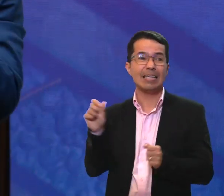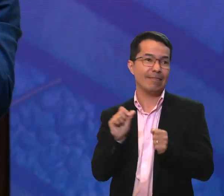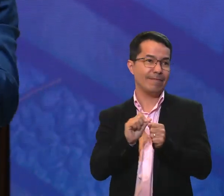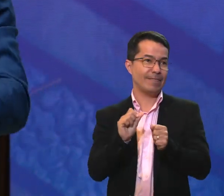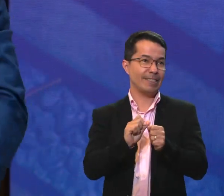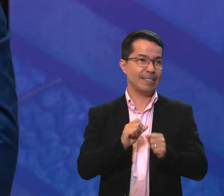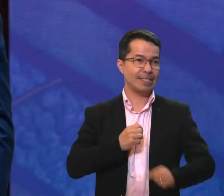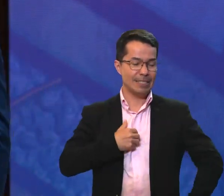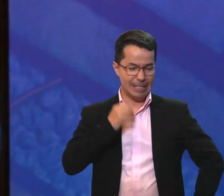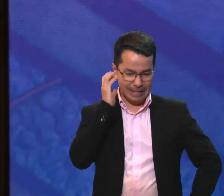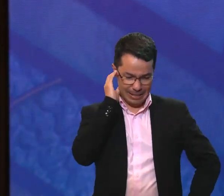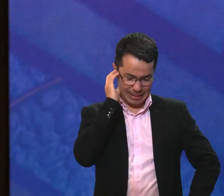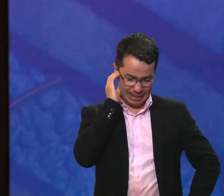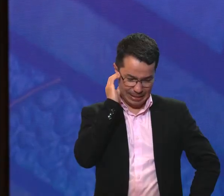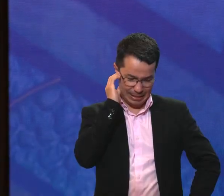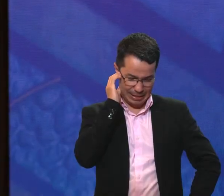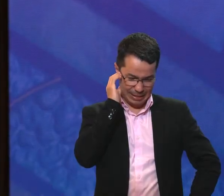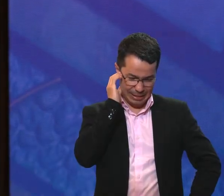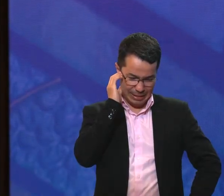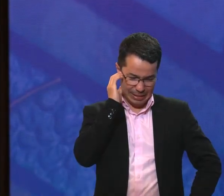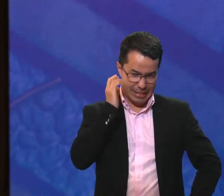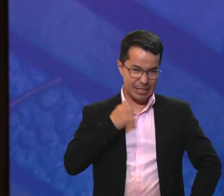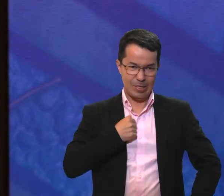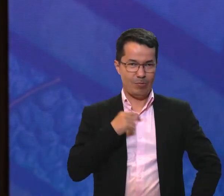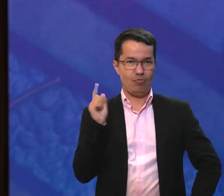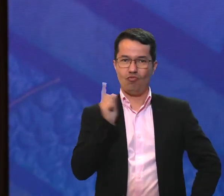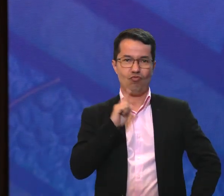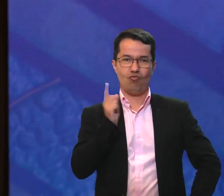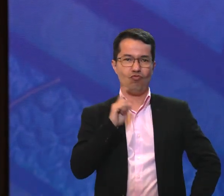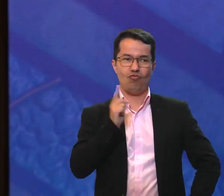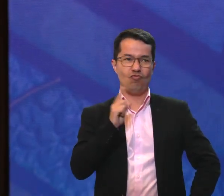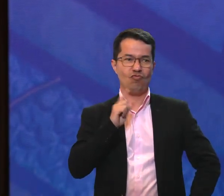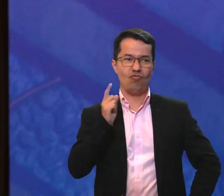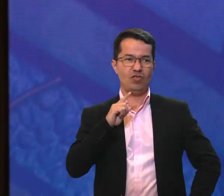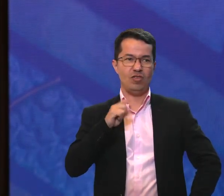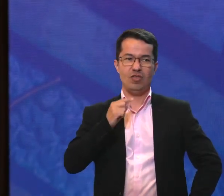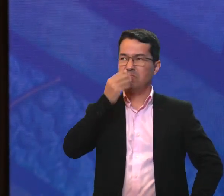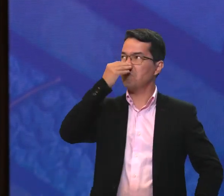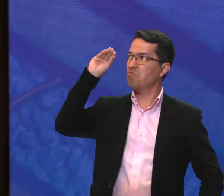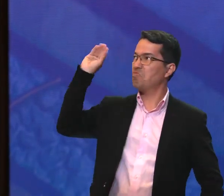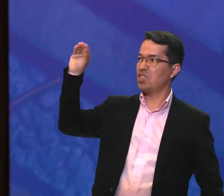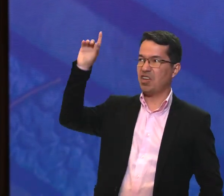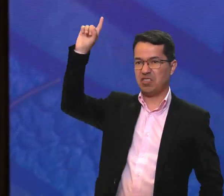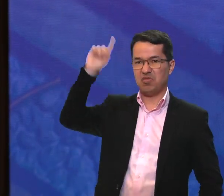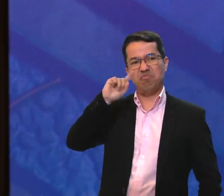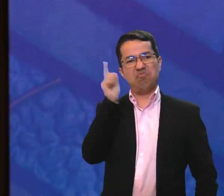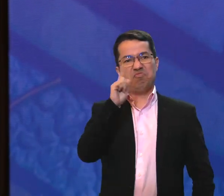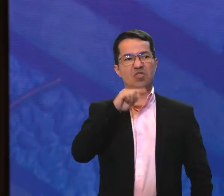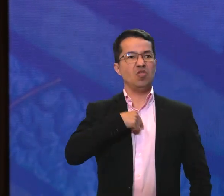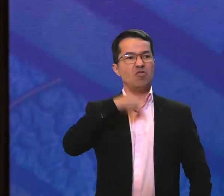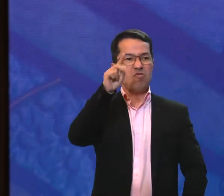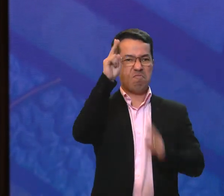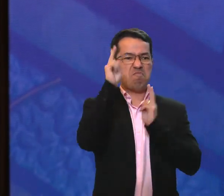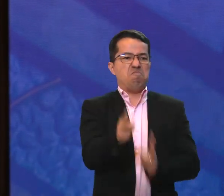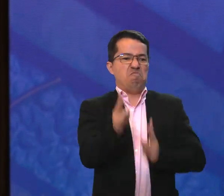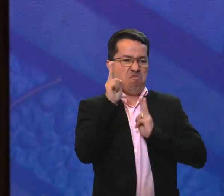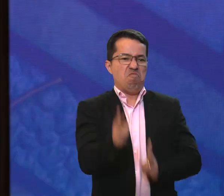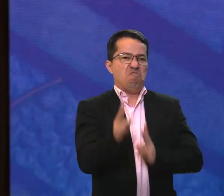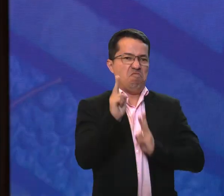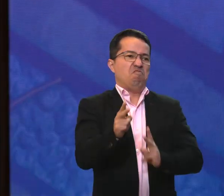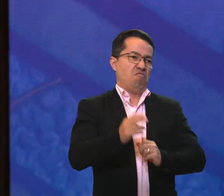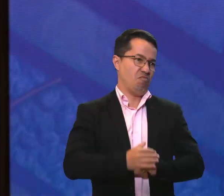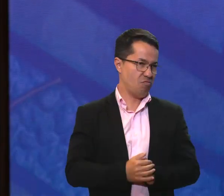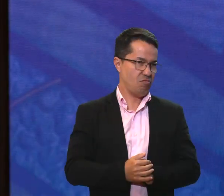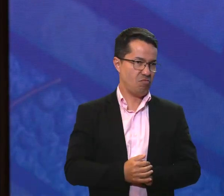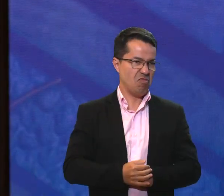o Senhor me constrangeu, não farei com o Senhor votos que não, eu não cumpro aqui, não cumpre votos com o Senhor, é louco. Misturei os textos